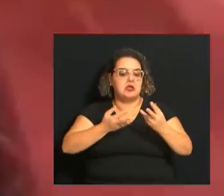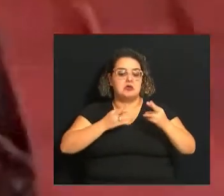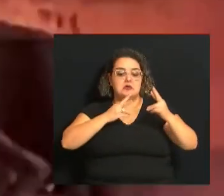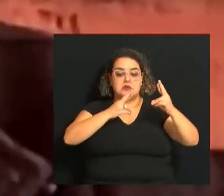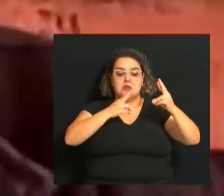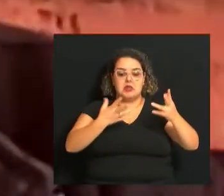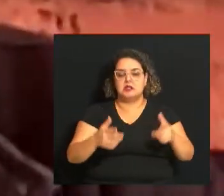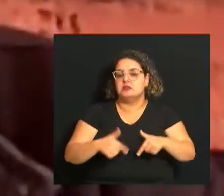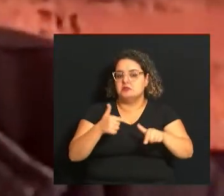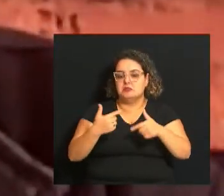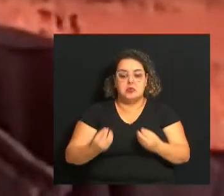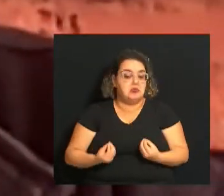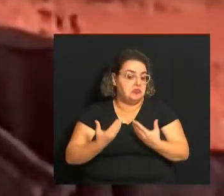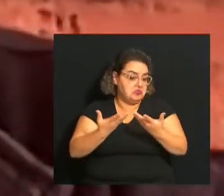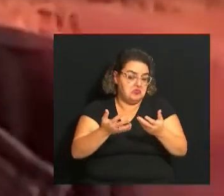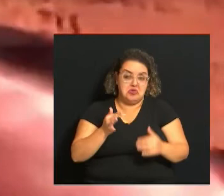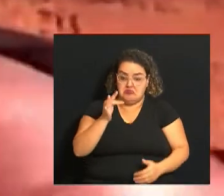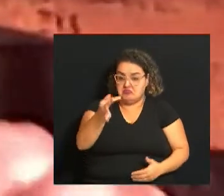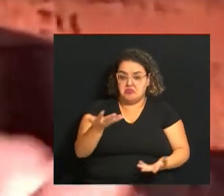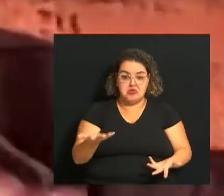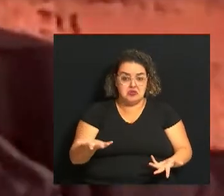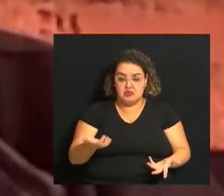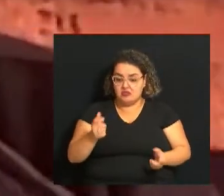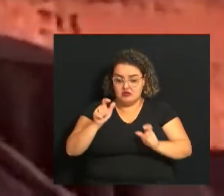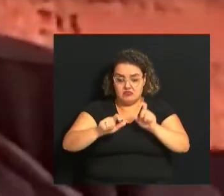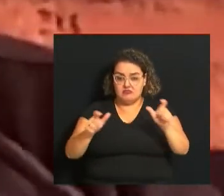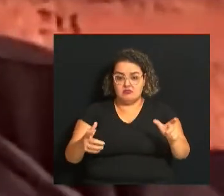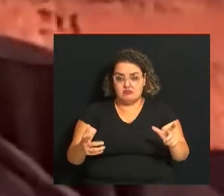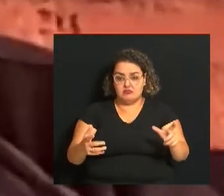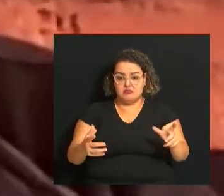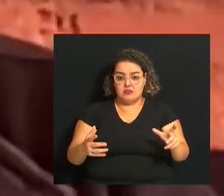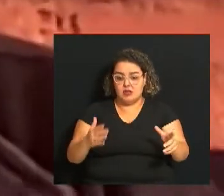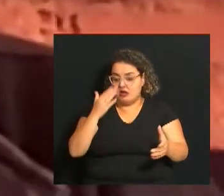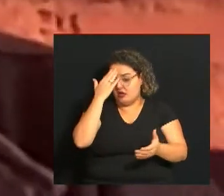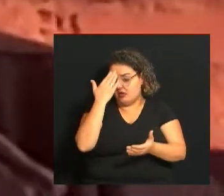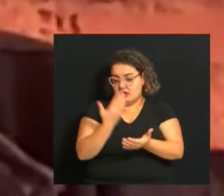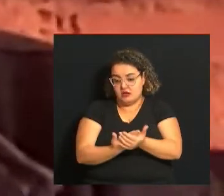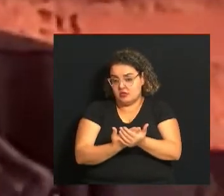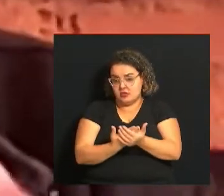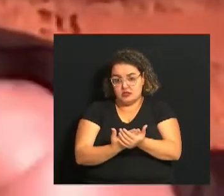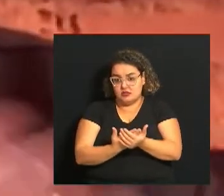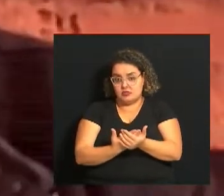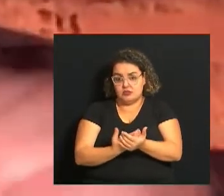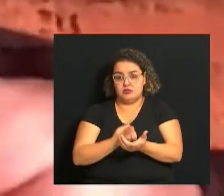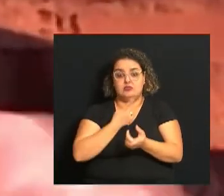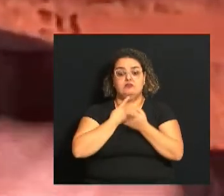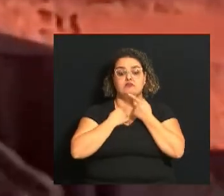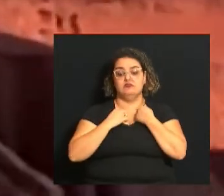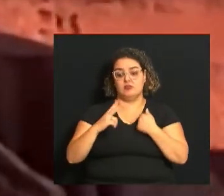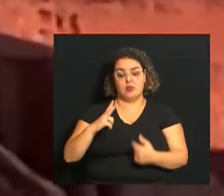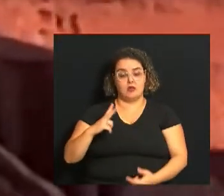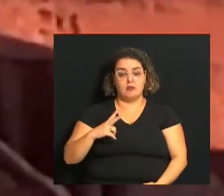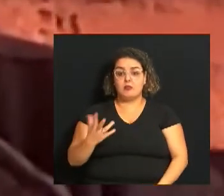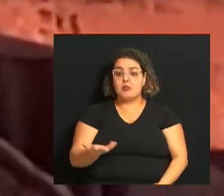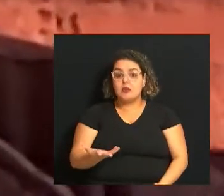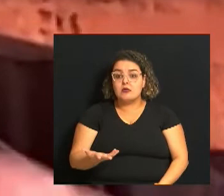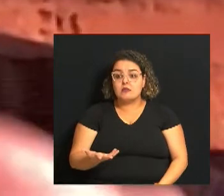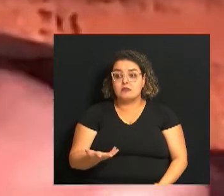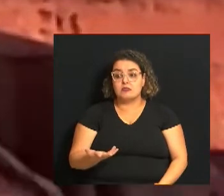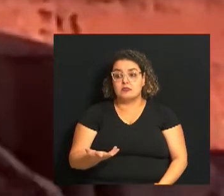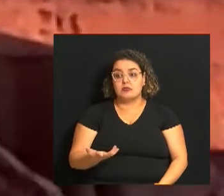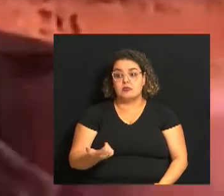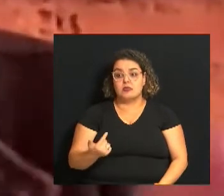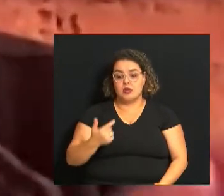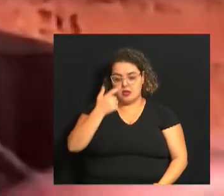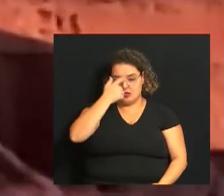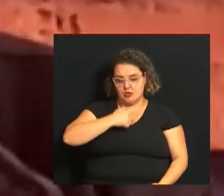não oferece um futuro, né? As pessoas se agarram aos seus interesses imediatos dessas associações. Eu sou negro, eu